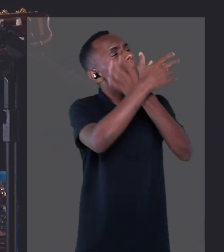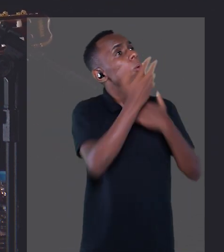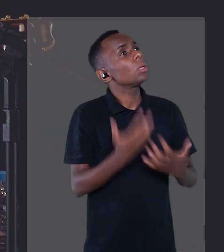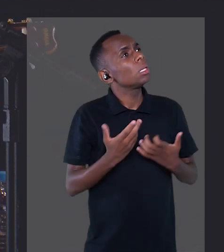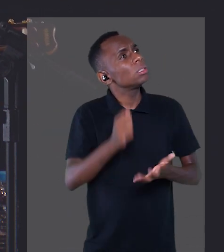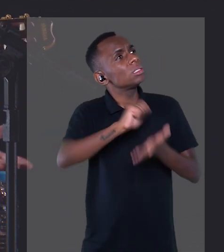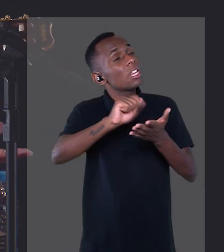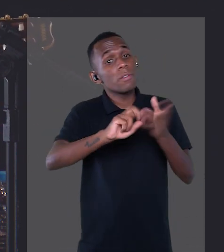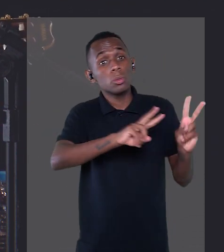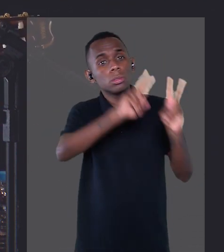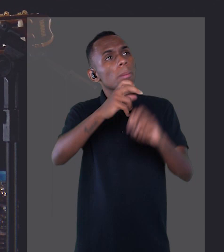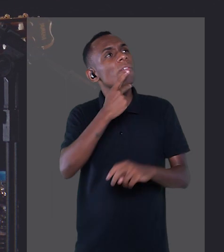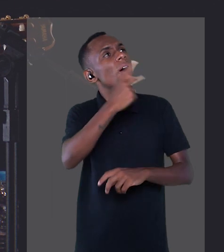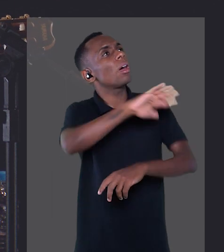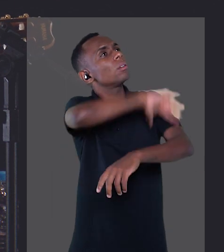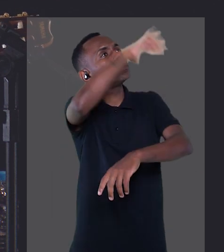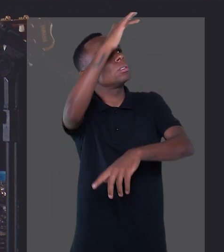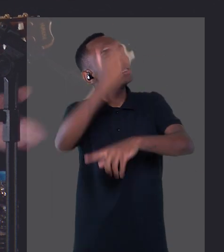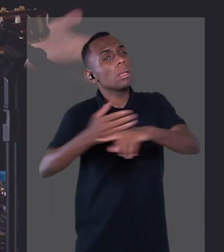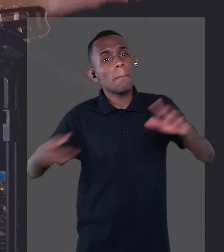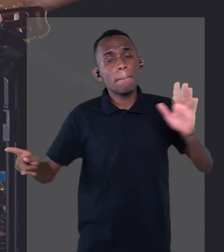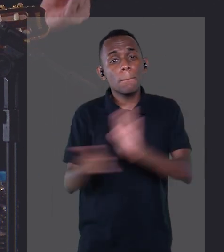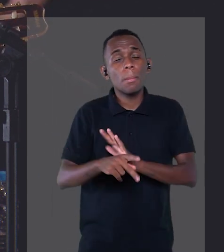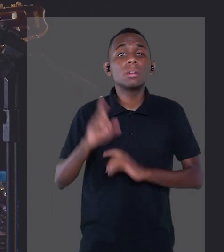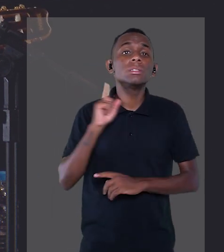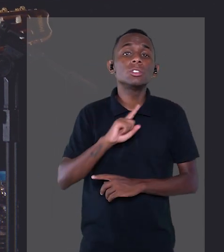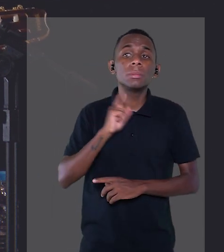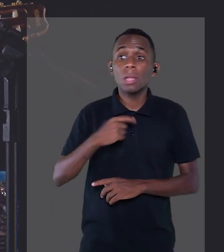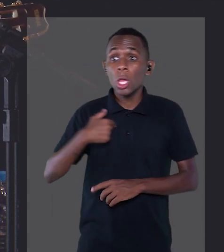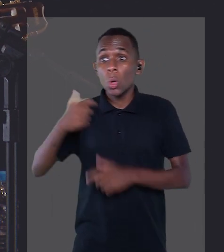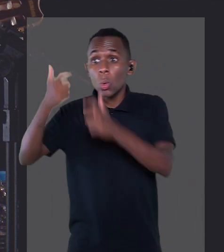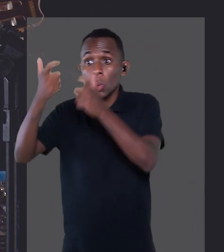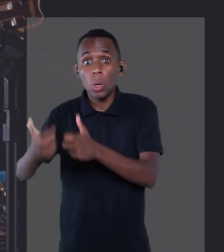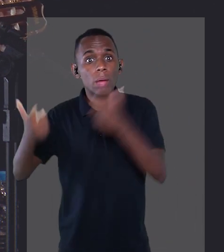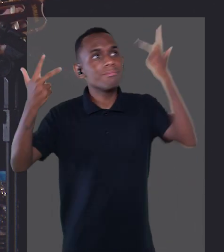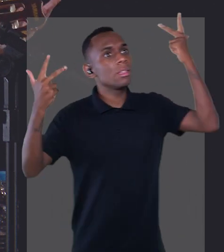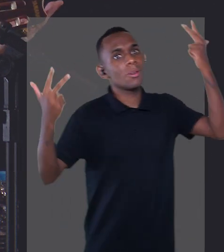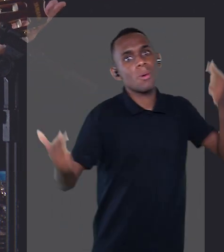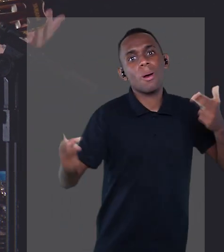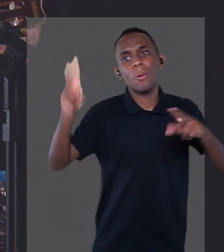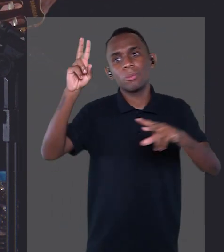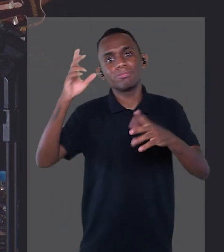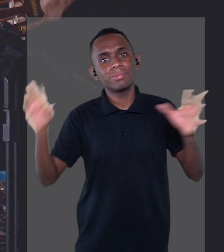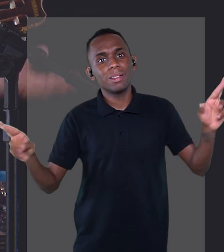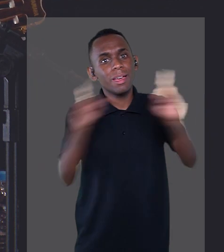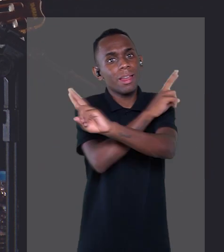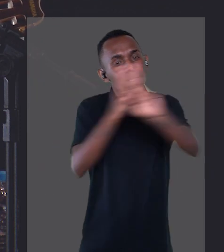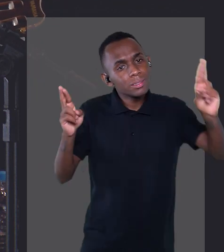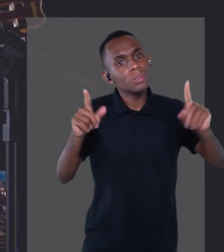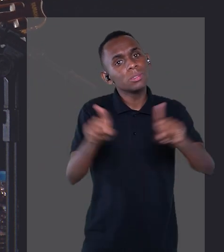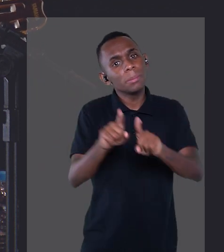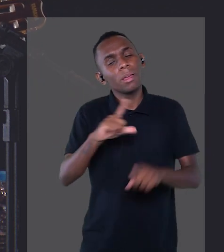queria escrever alguma coisa falando disso, das montanhas de Minas. E ele falou, cara, eu estou num lugar também que me remete a isso, né? Que você estava lá